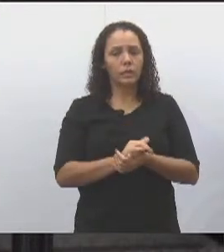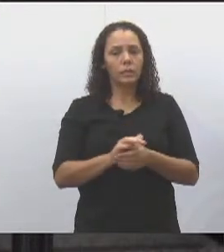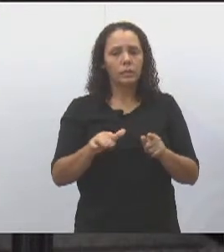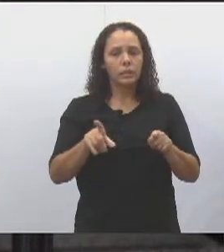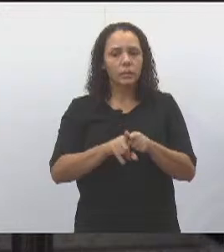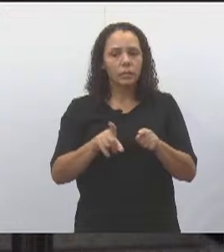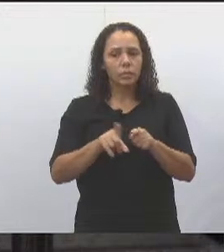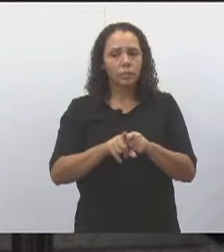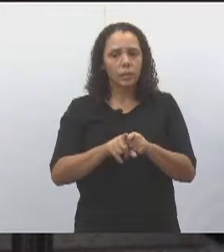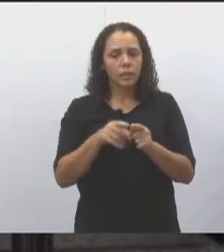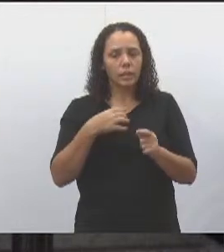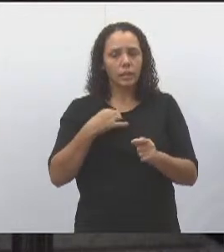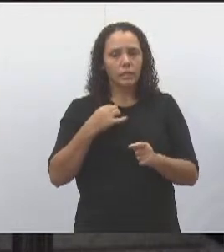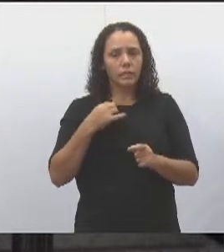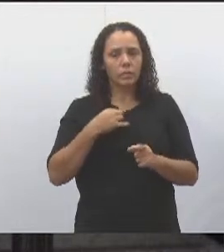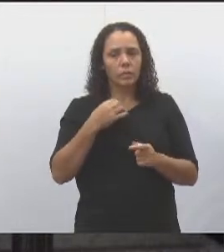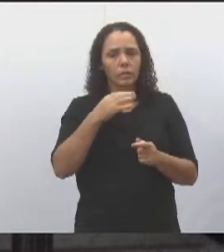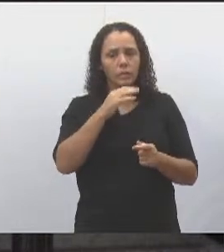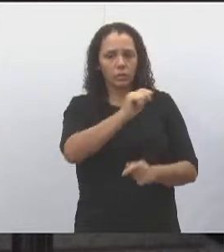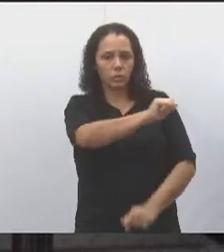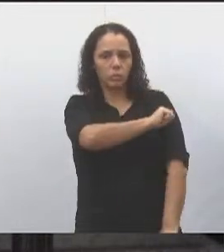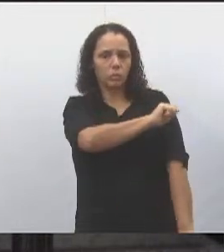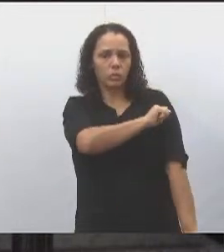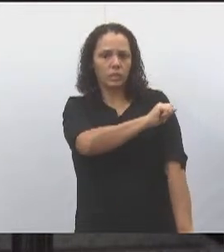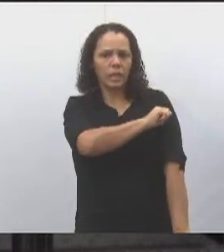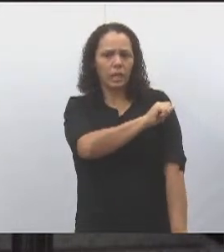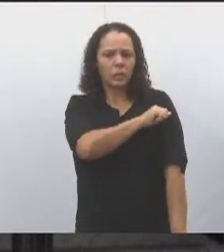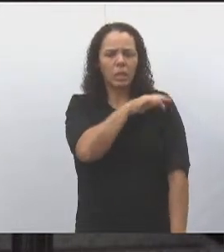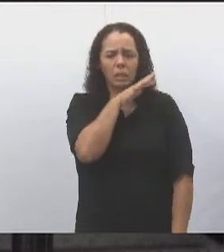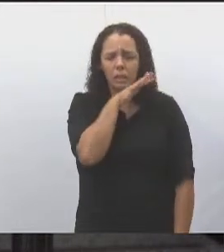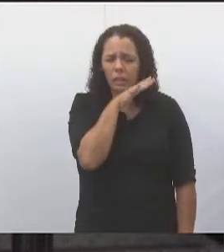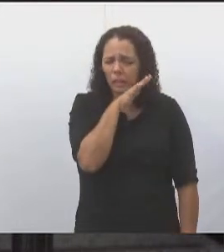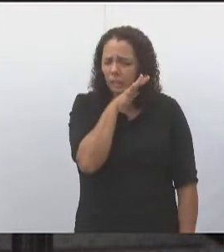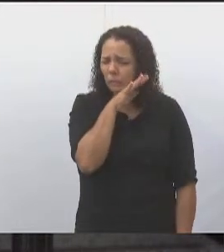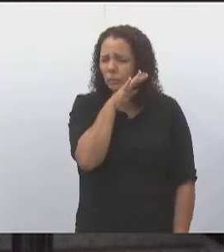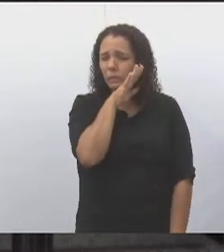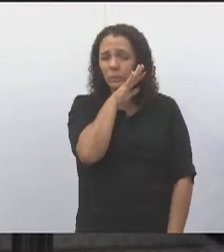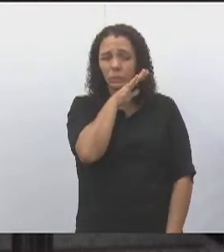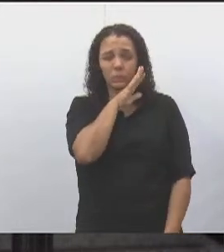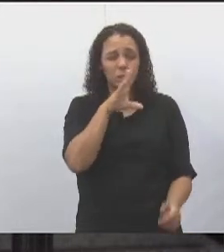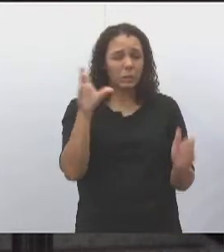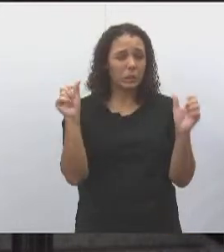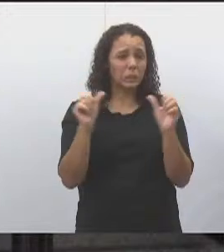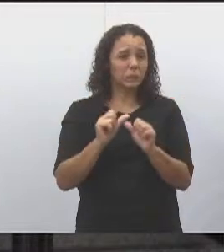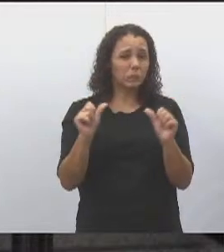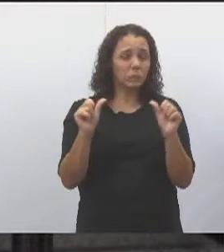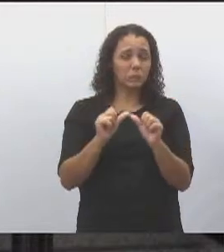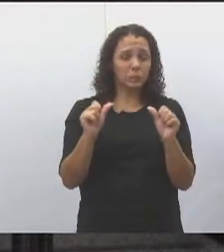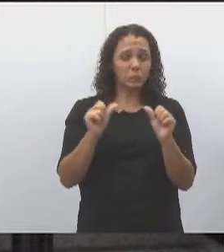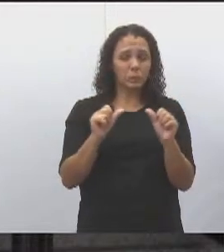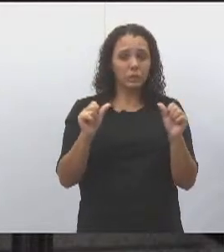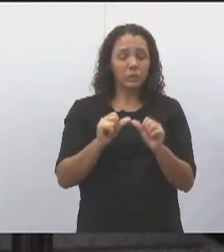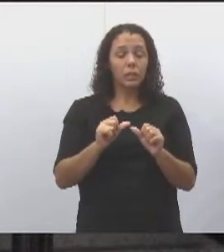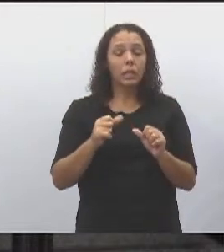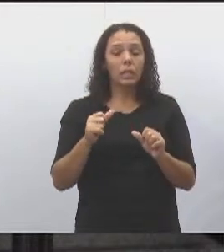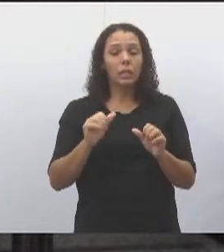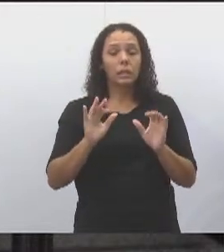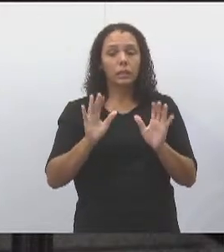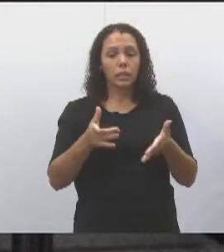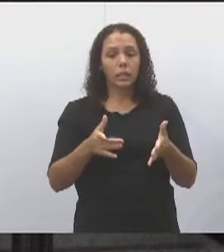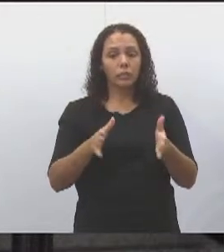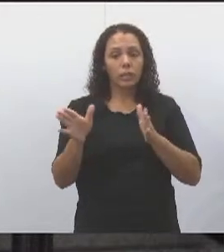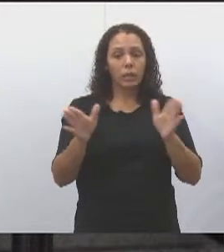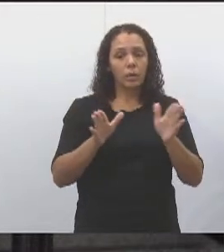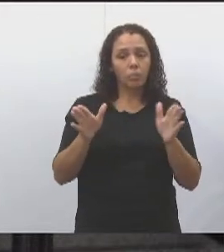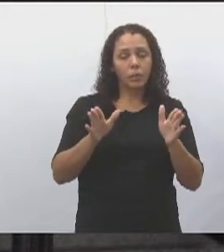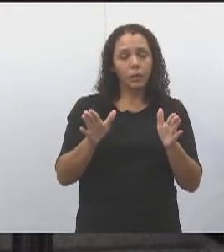Que os uniformes escolares, como já foi dito aqui, é tão ruim, a gente acabou de sair de uma campanha eleitoral e provavelmente todo mundo aqui que já fez campanha